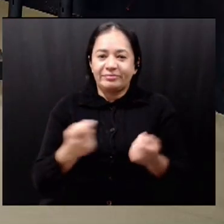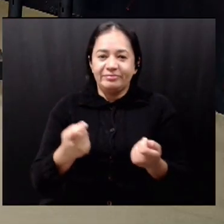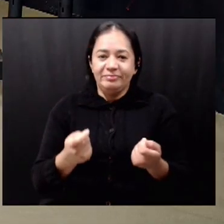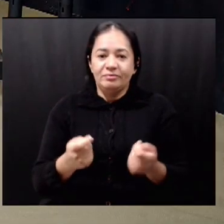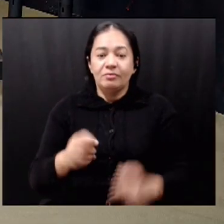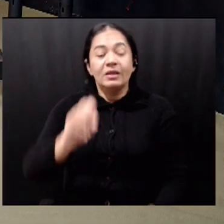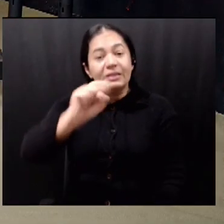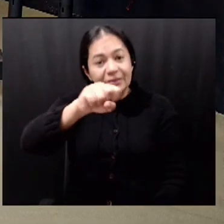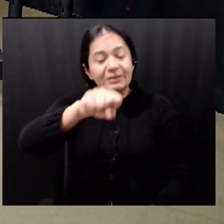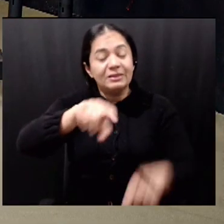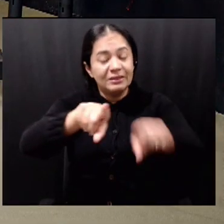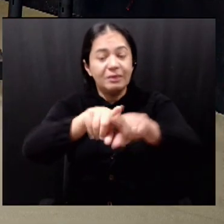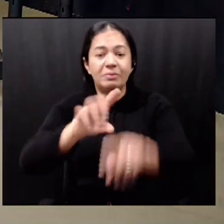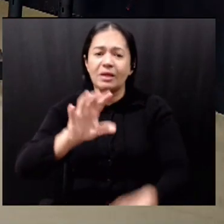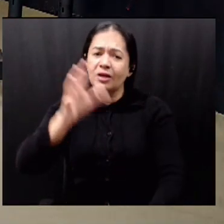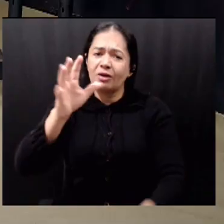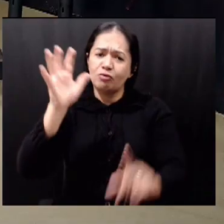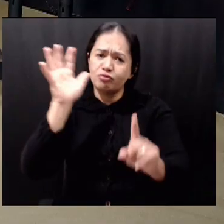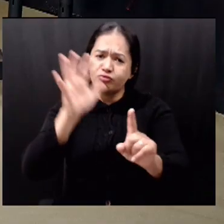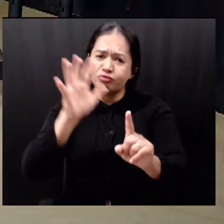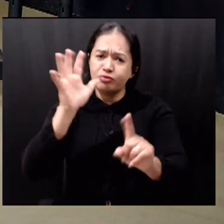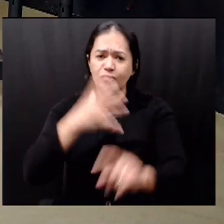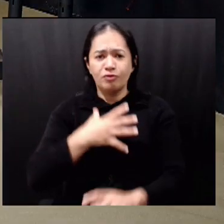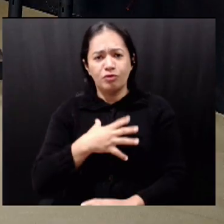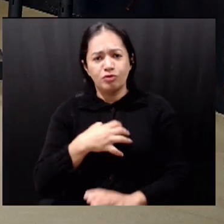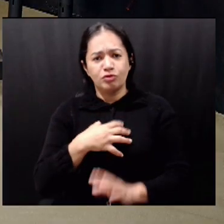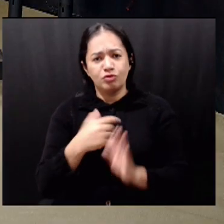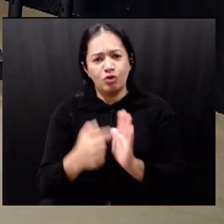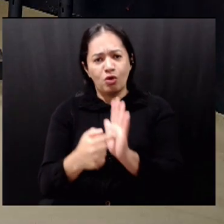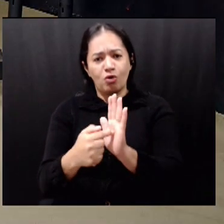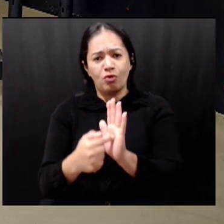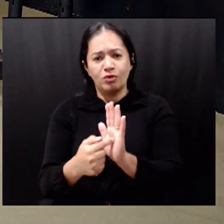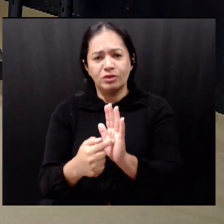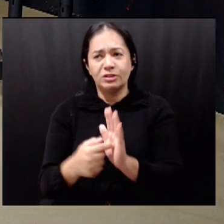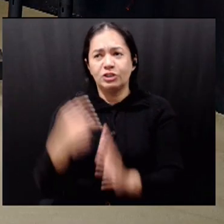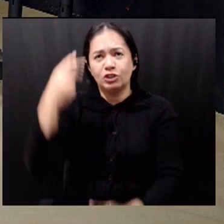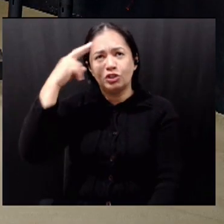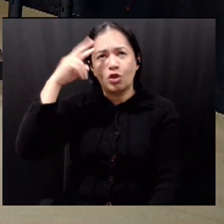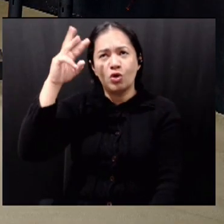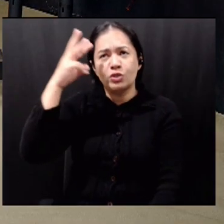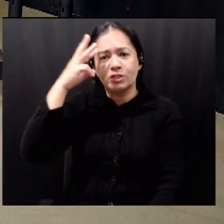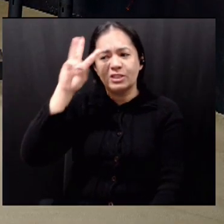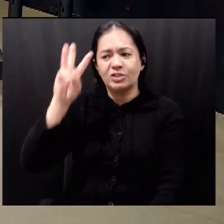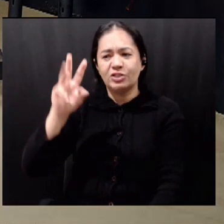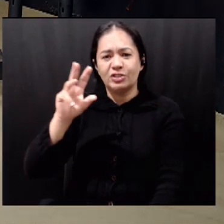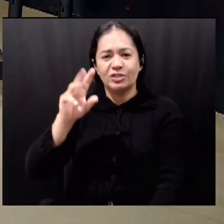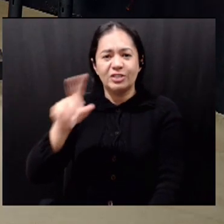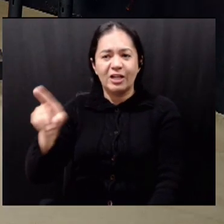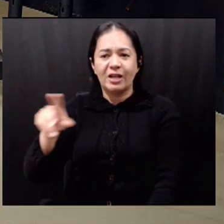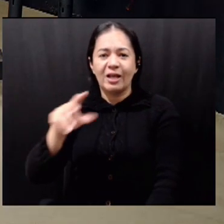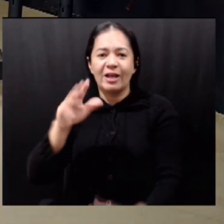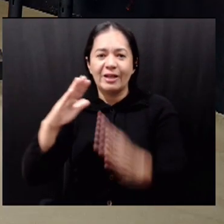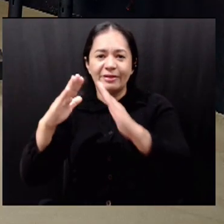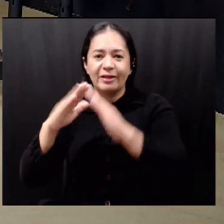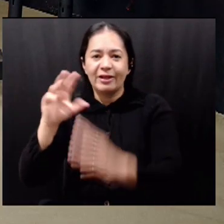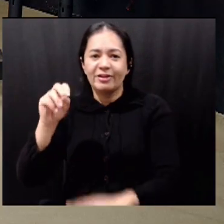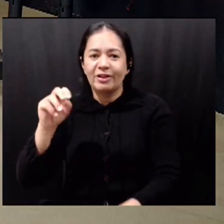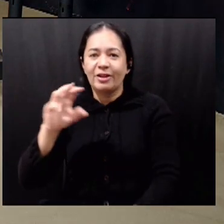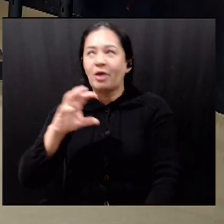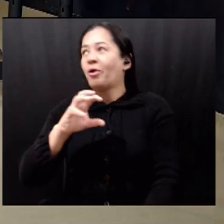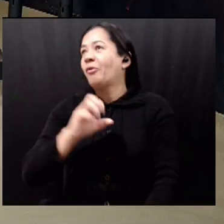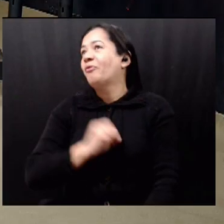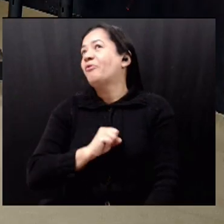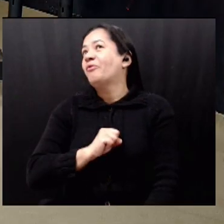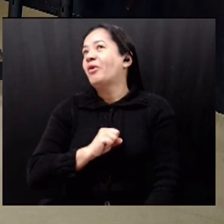Isso influencia no comportamento, tipo assim, passar lá uns 2, 3 dias na casa da avó. E a gente sabe, eu adorava ficar com a minha